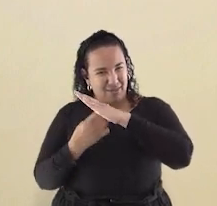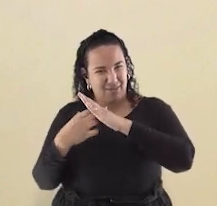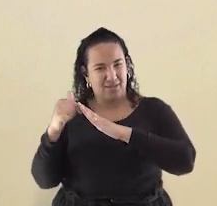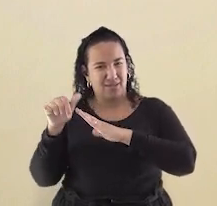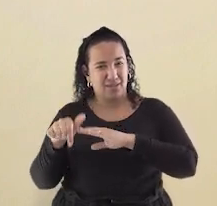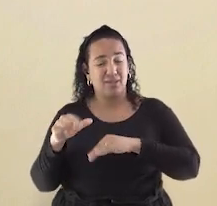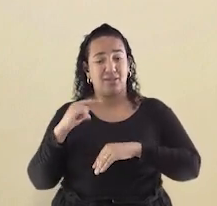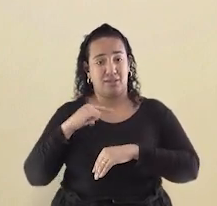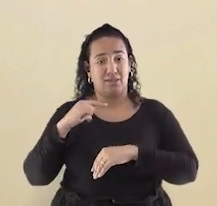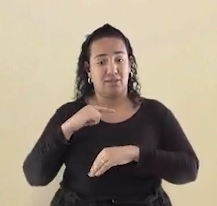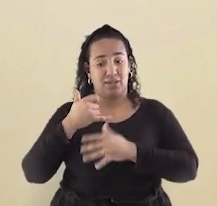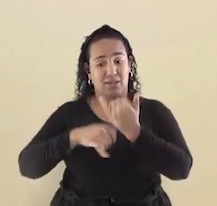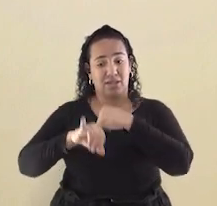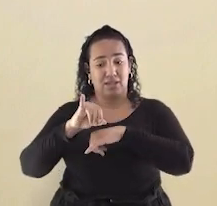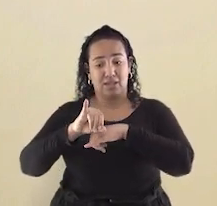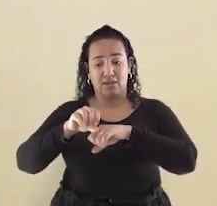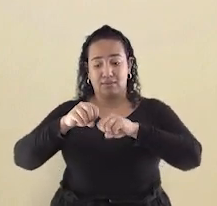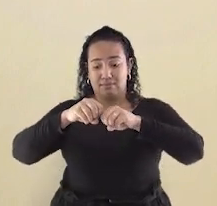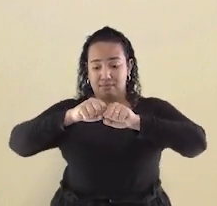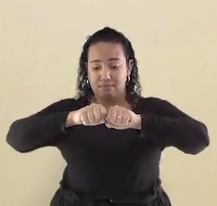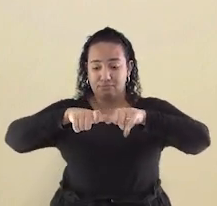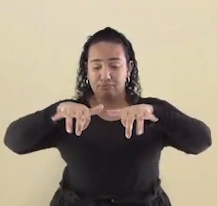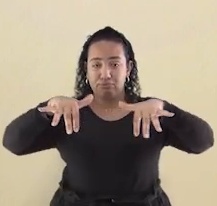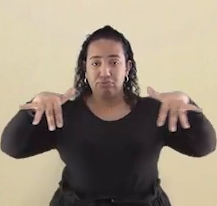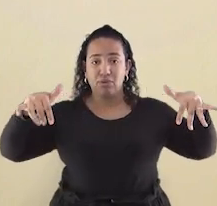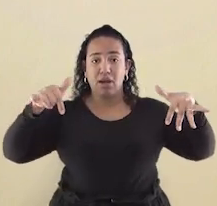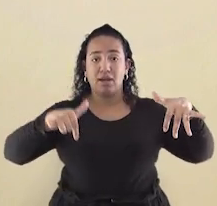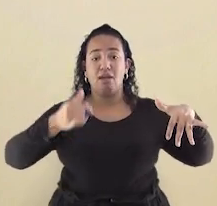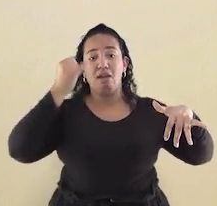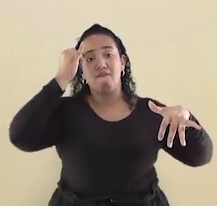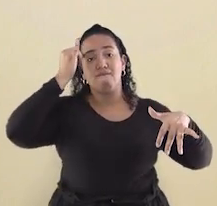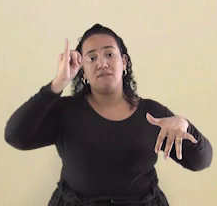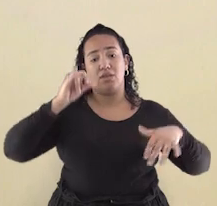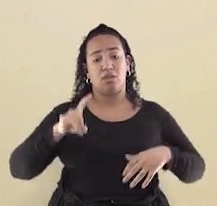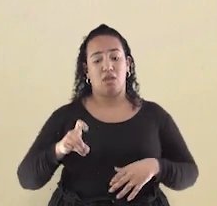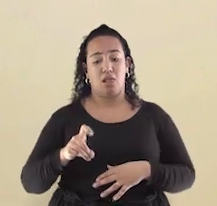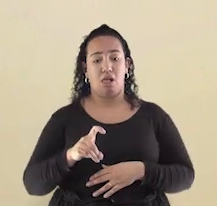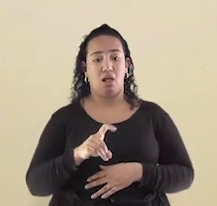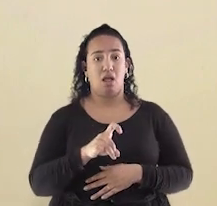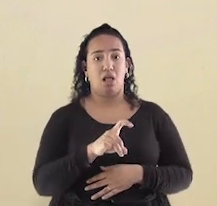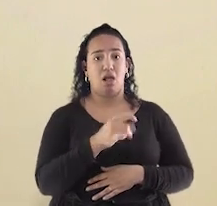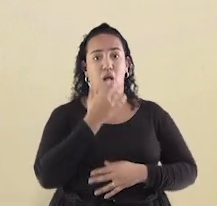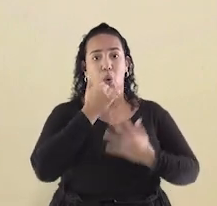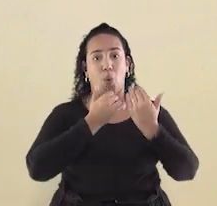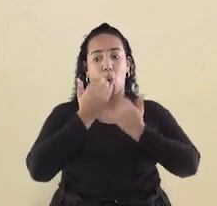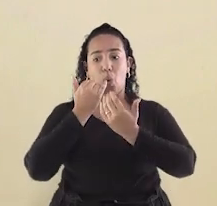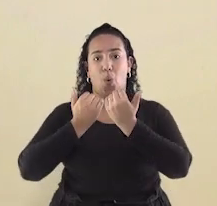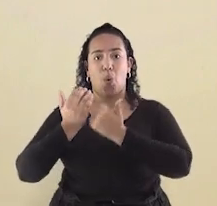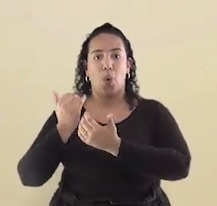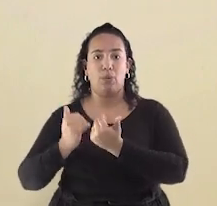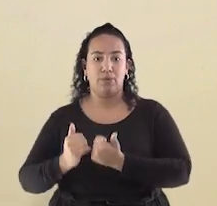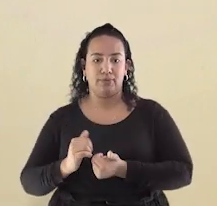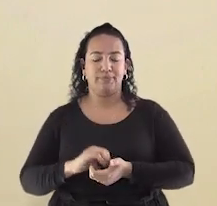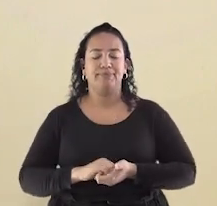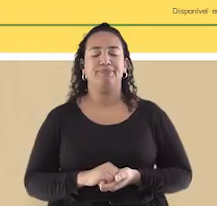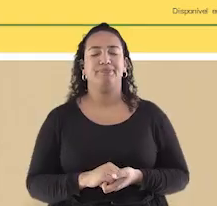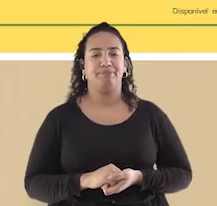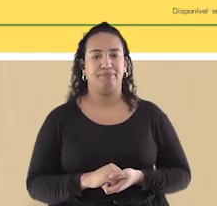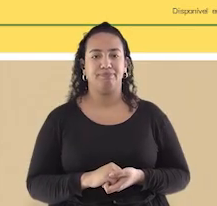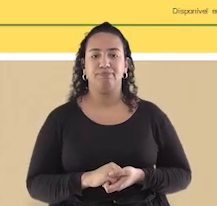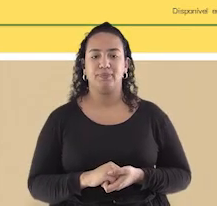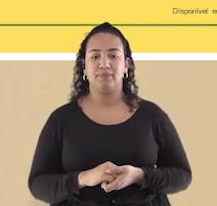colocam agrotóxicos nas plantações, evitando assim que esses bichinhos sobrevivam e estraguem a sua